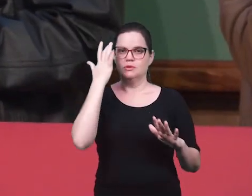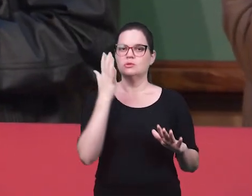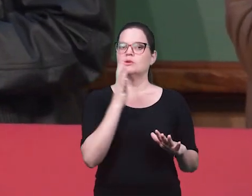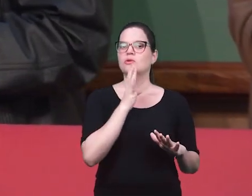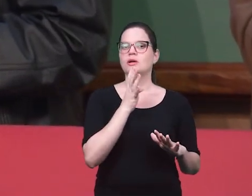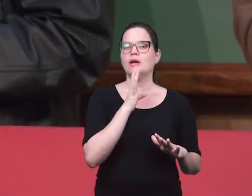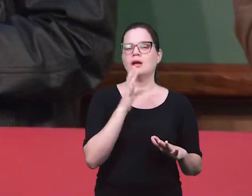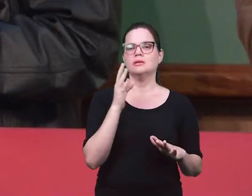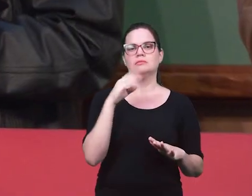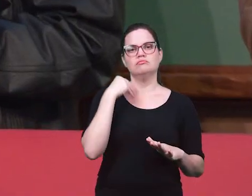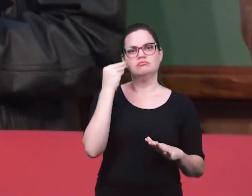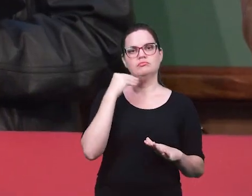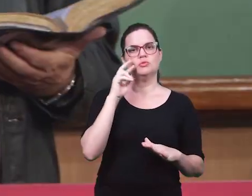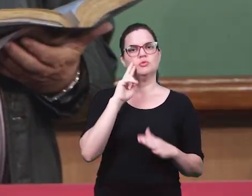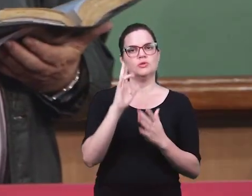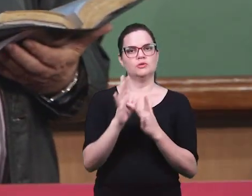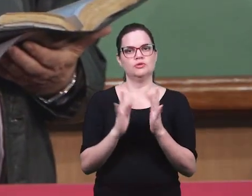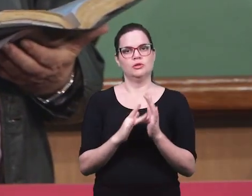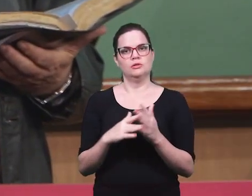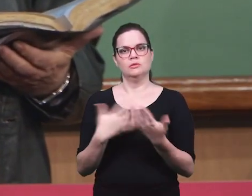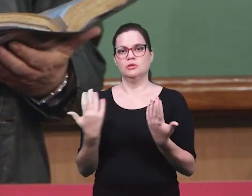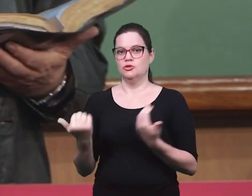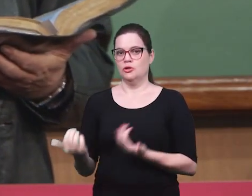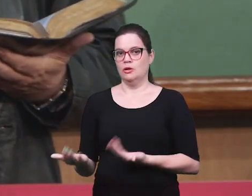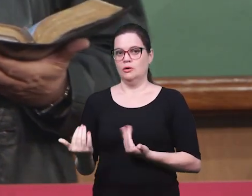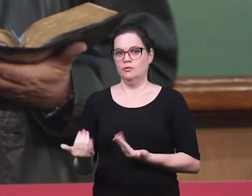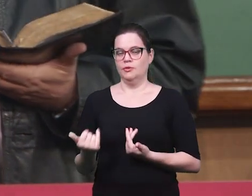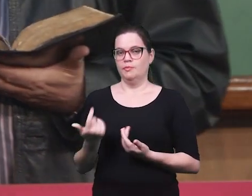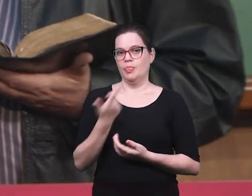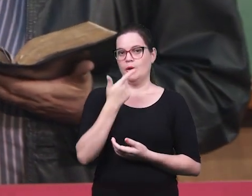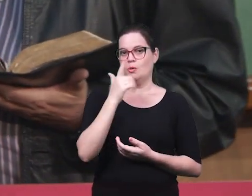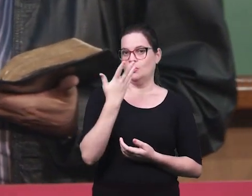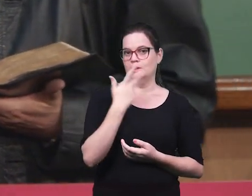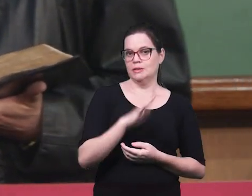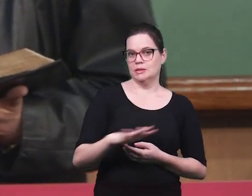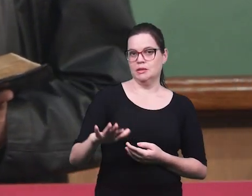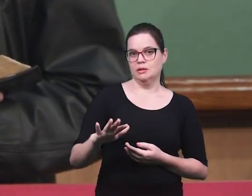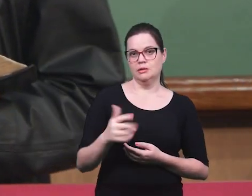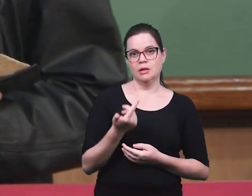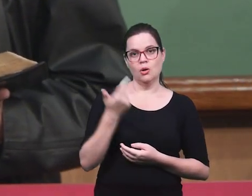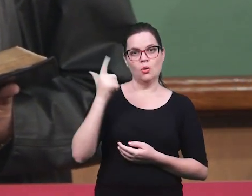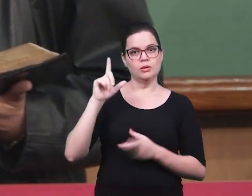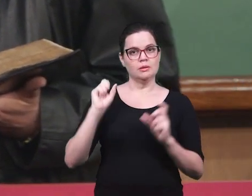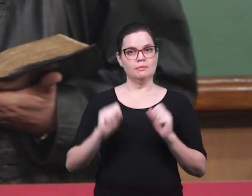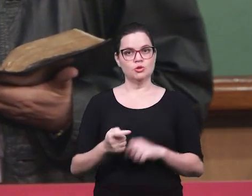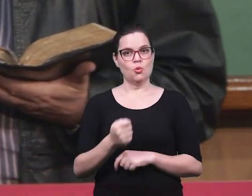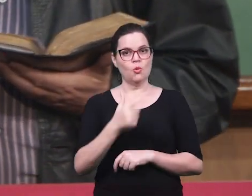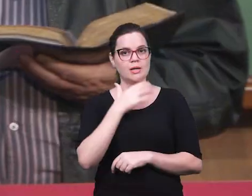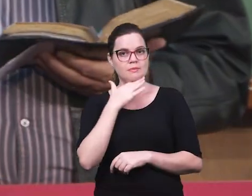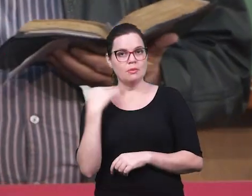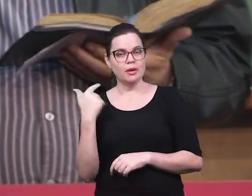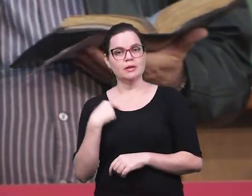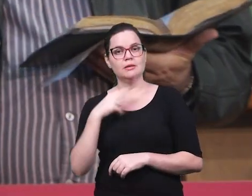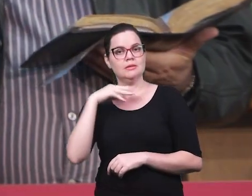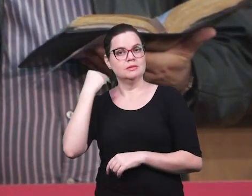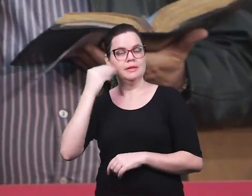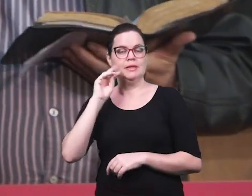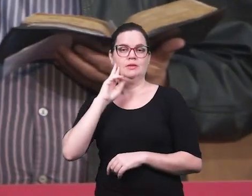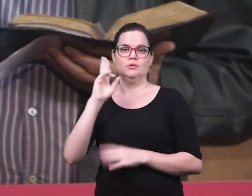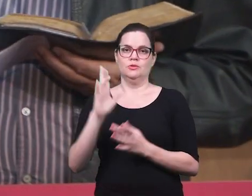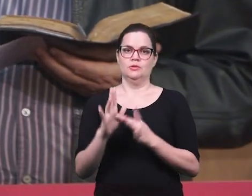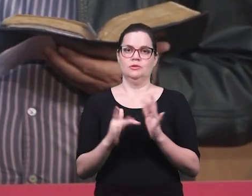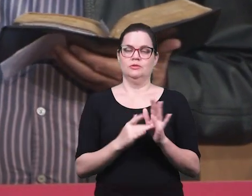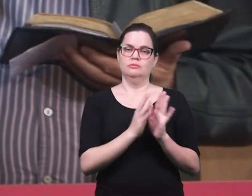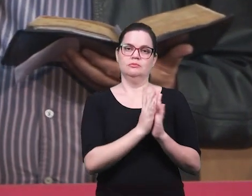jovem, criança, outros até no leito de morte, não é verdade? Então o homem vem fazendo a sua caminhada nessa vida e ele